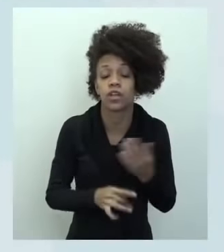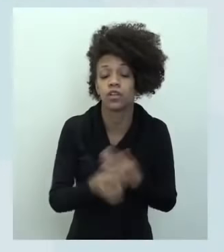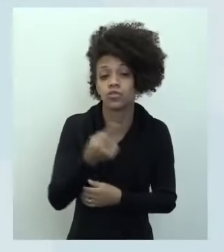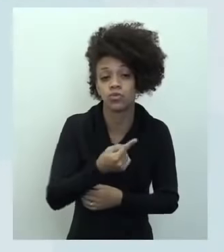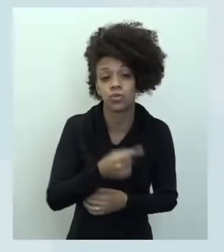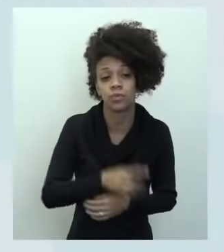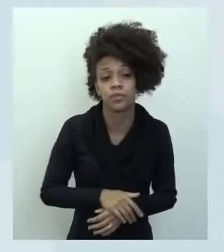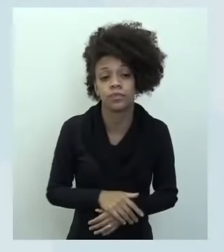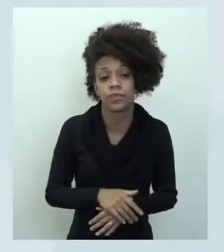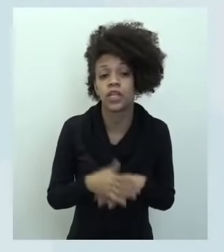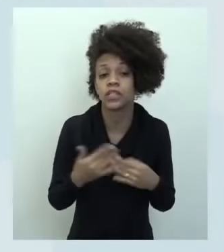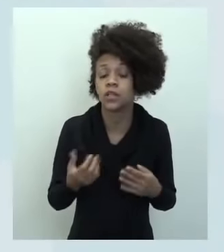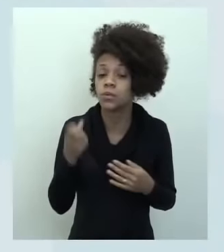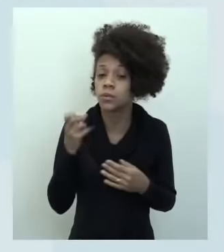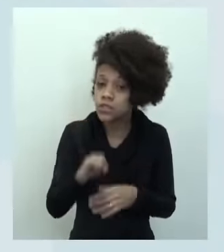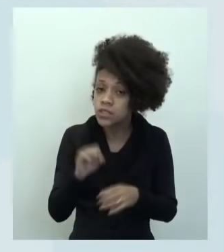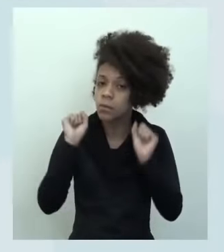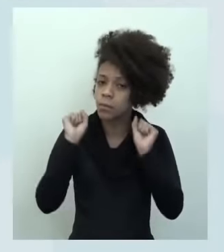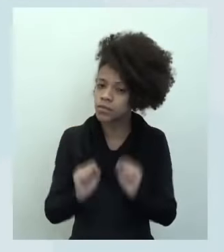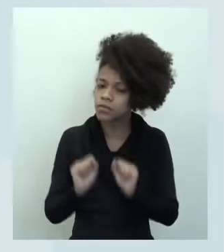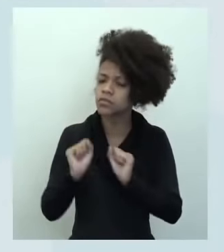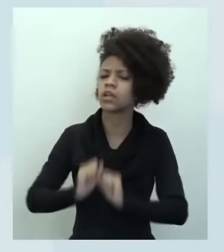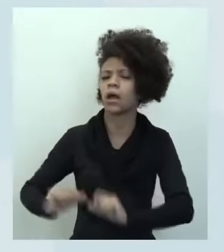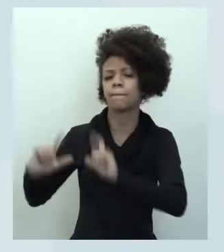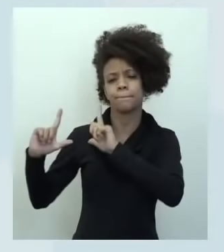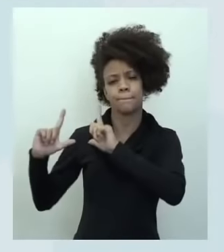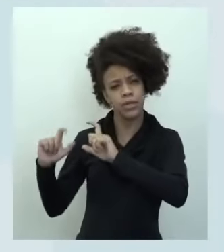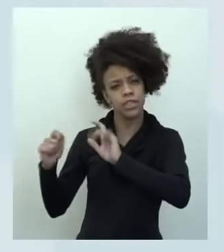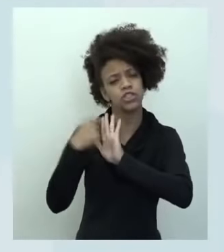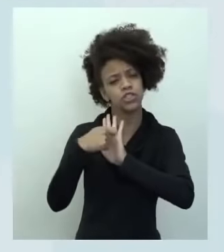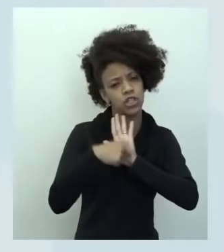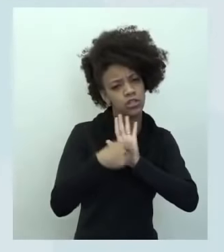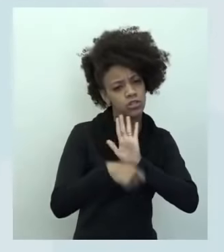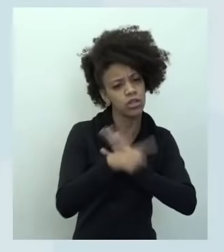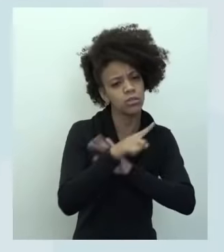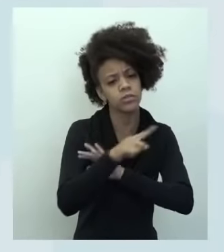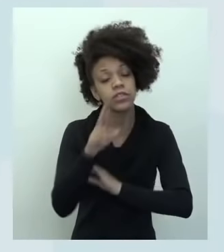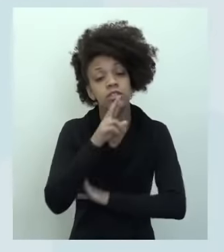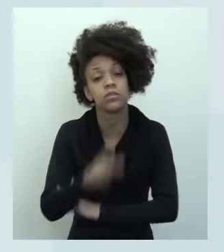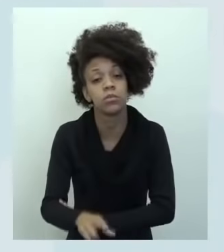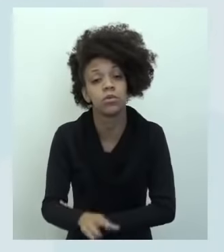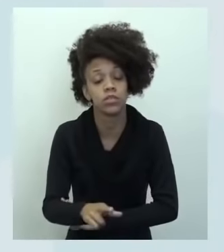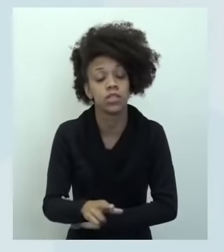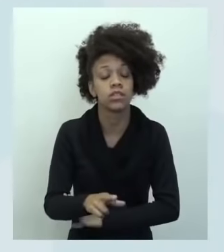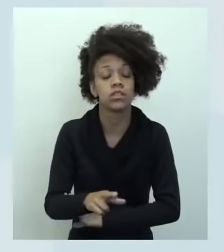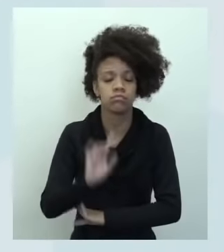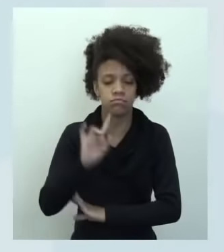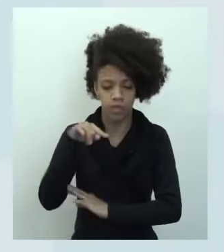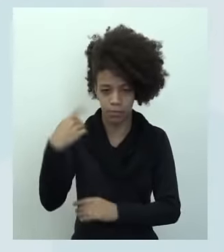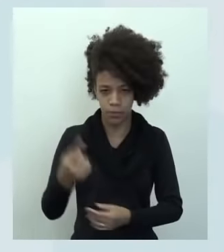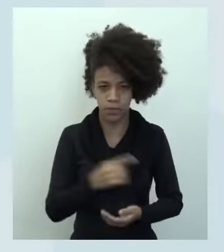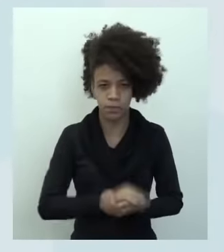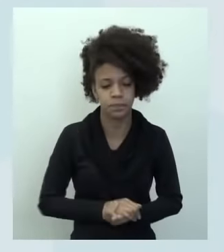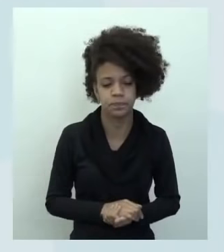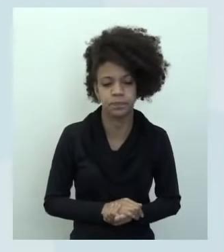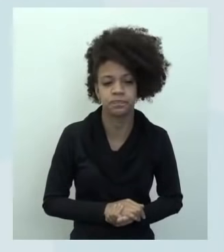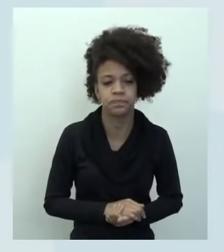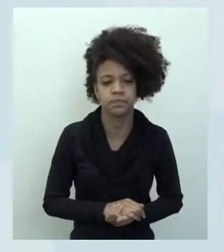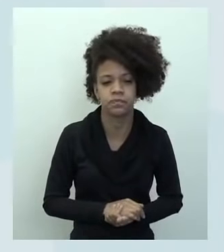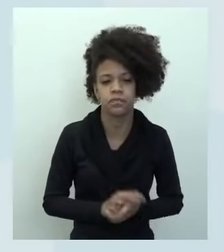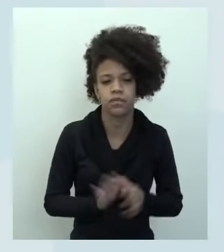1. Então, se possível, anote ou faça o print para que vocês possam responder daqui a pouquinho. Vamos lá.